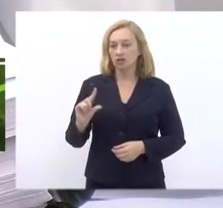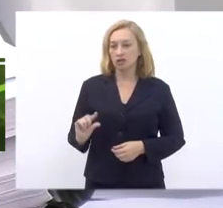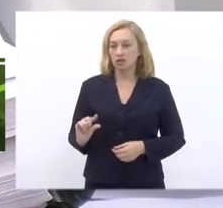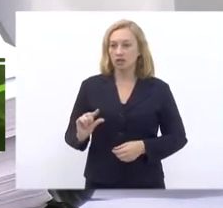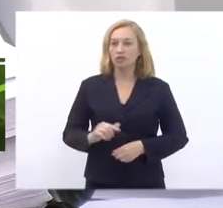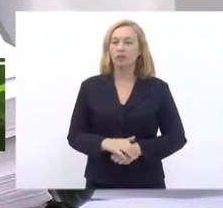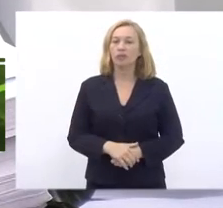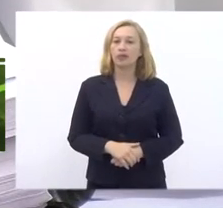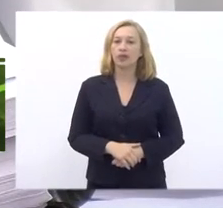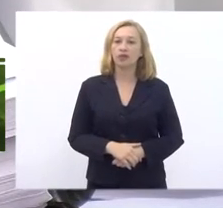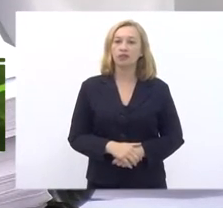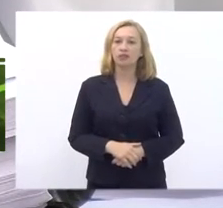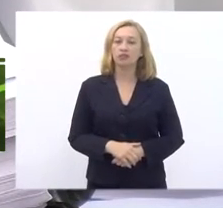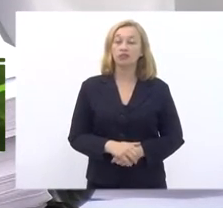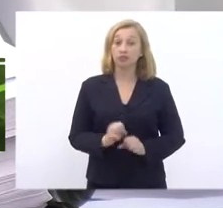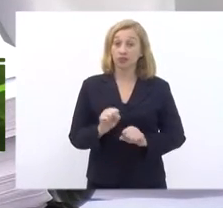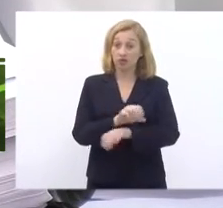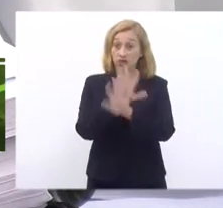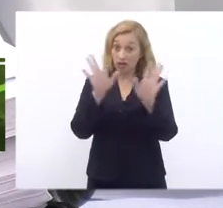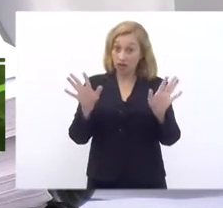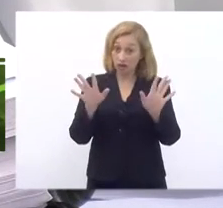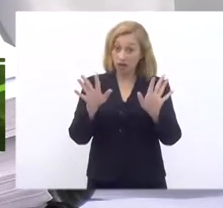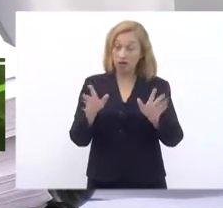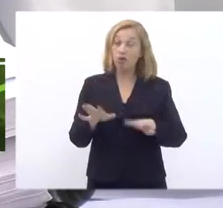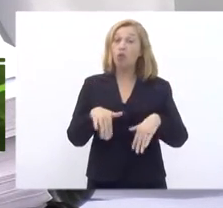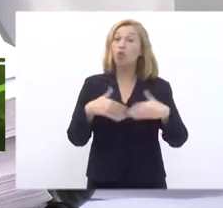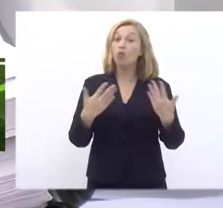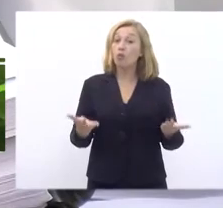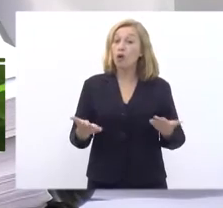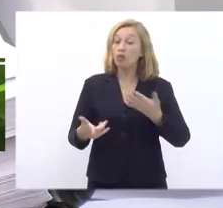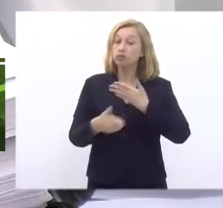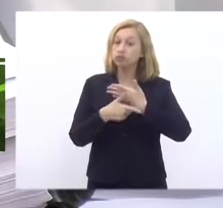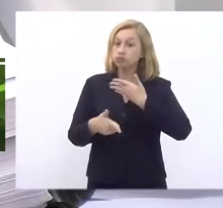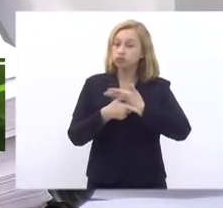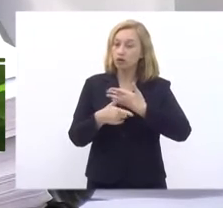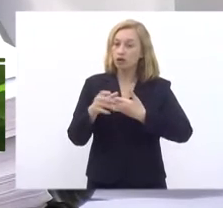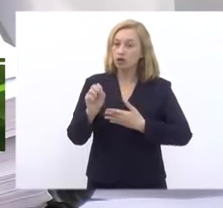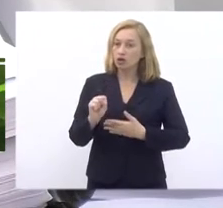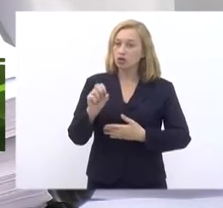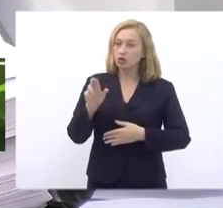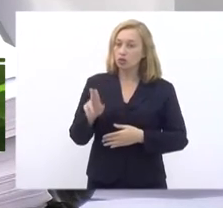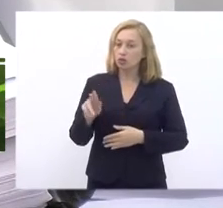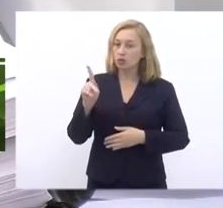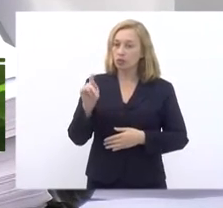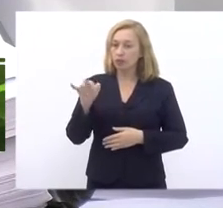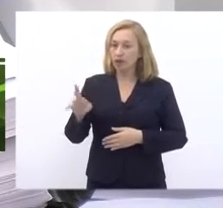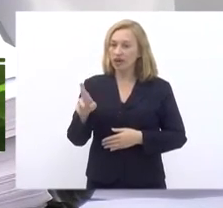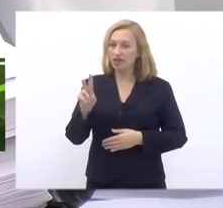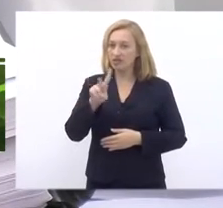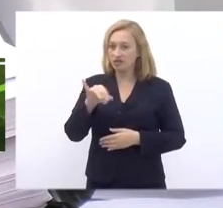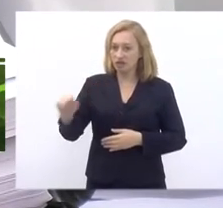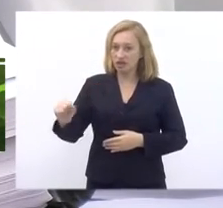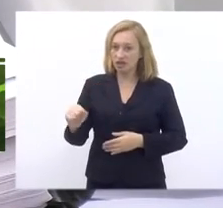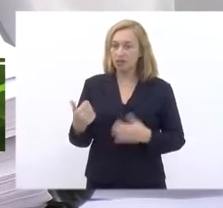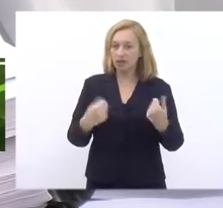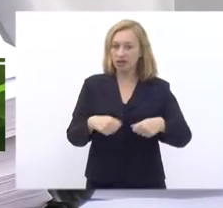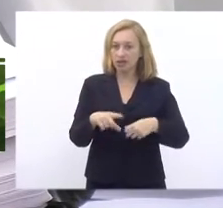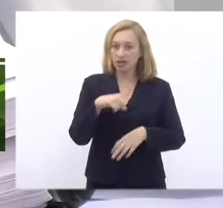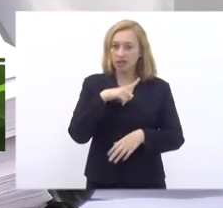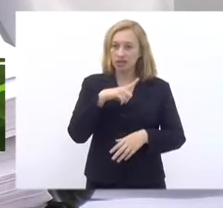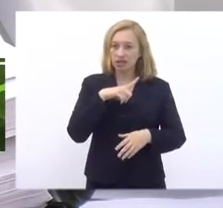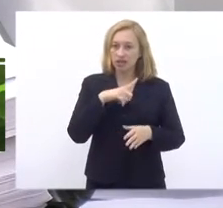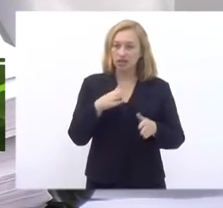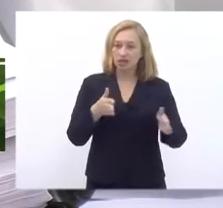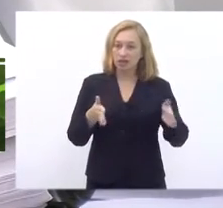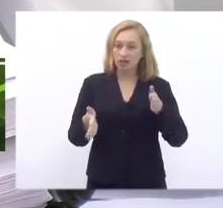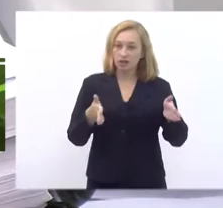É que deixa bem claro qual o papel que a Supervia deveria ter em função dessa nova prorrogação de